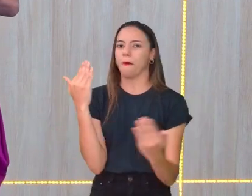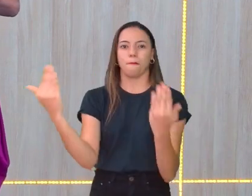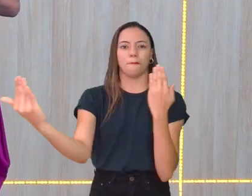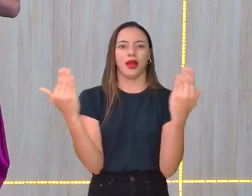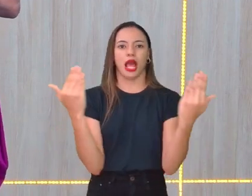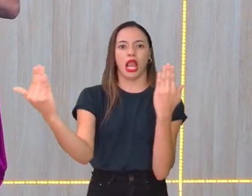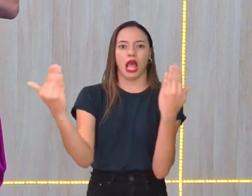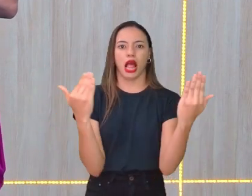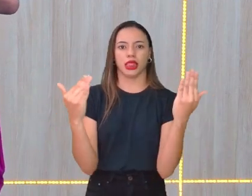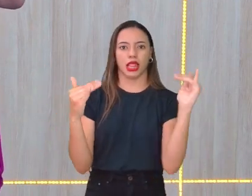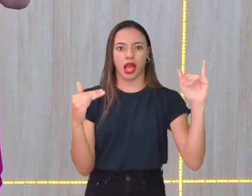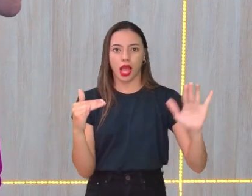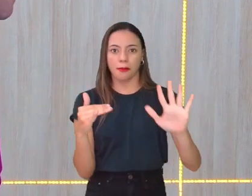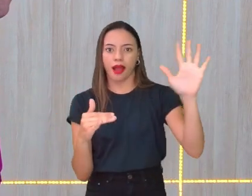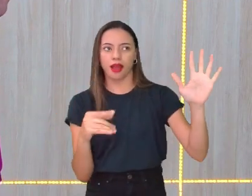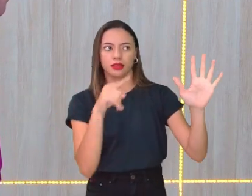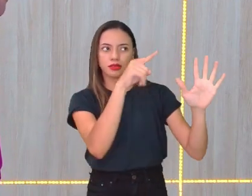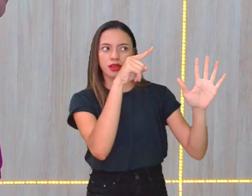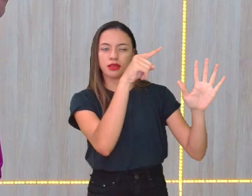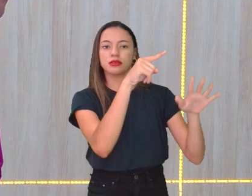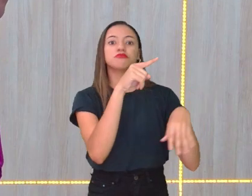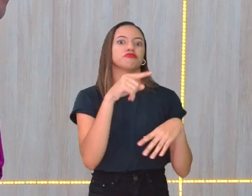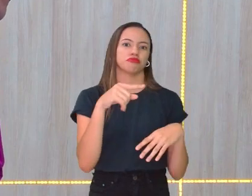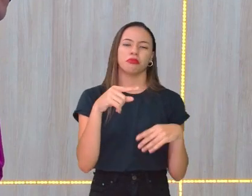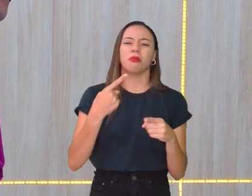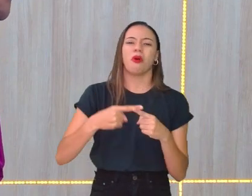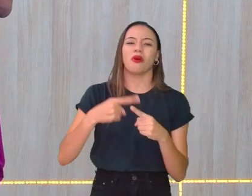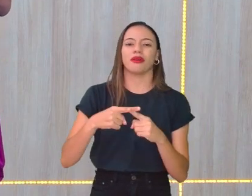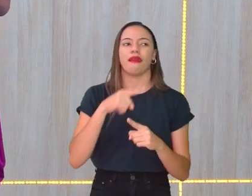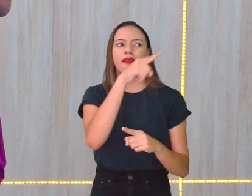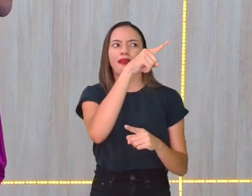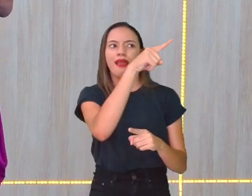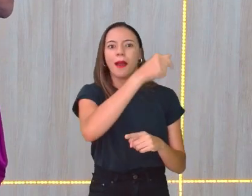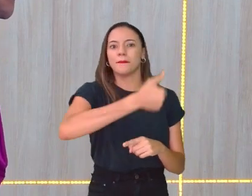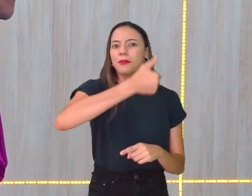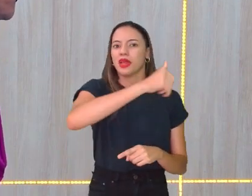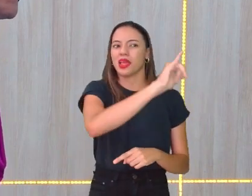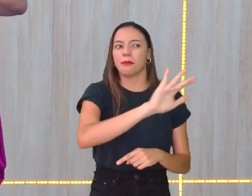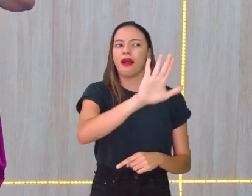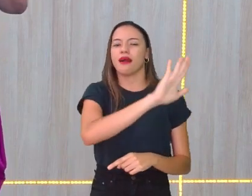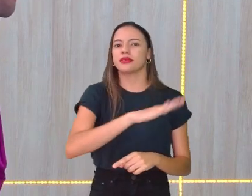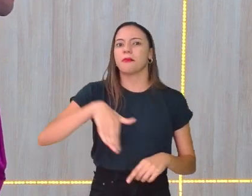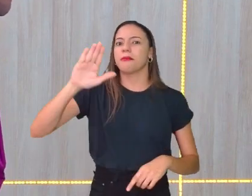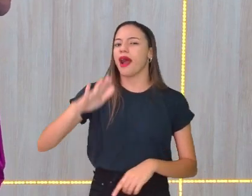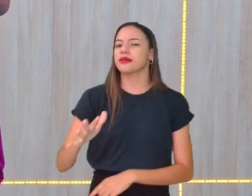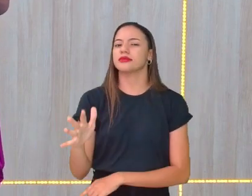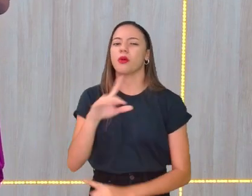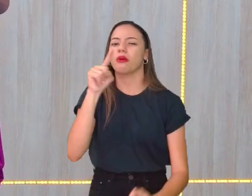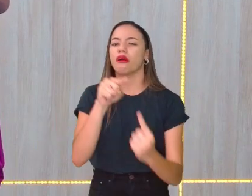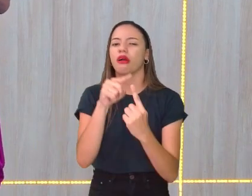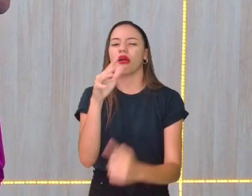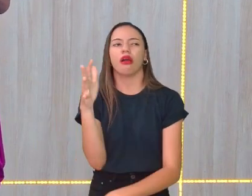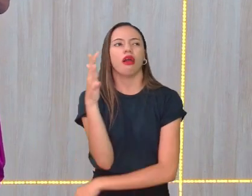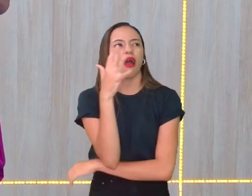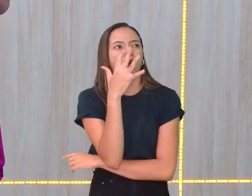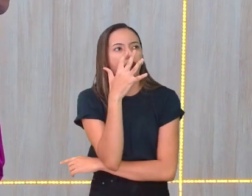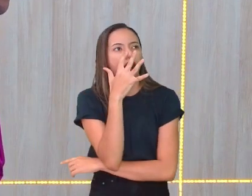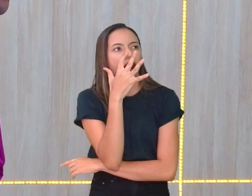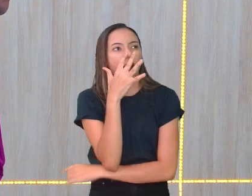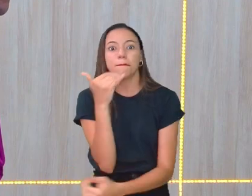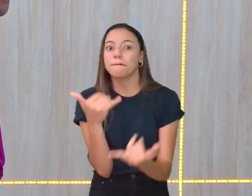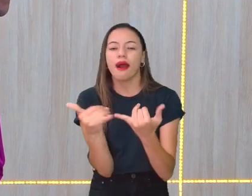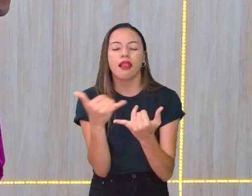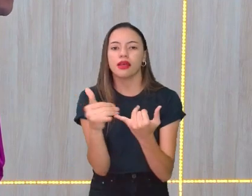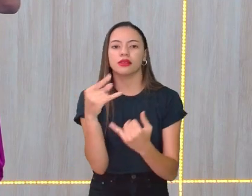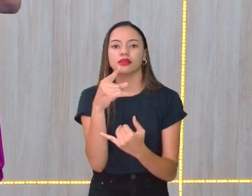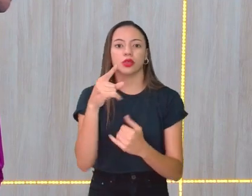da do Fra Angélico, que é uma obra mais contemplativa, mais estática. É como se todo o tempo tivesse